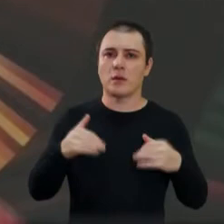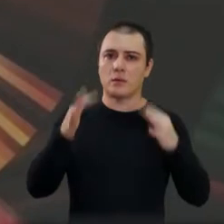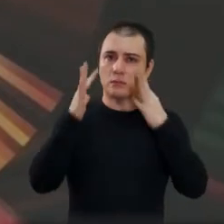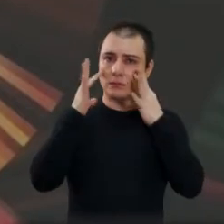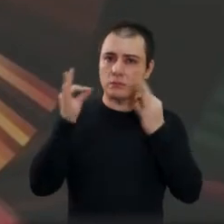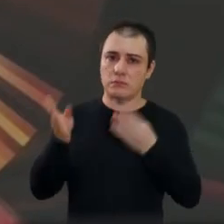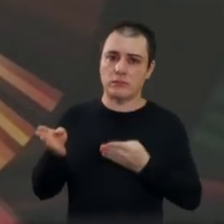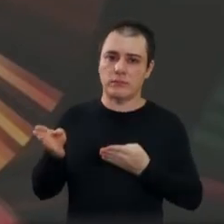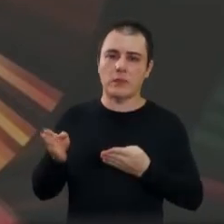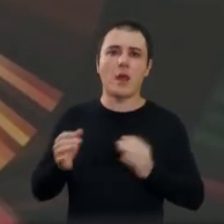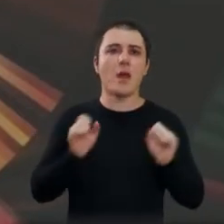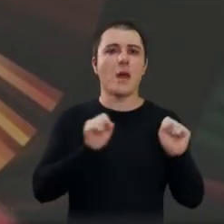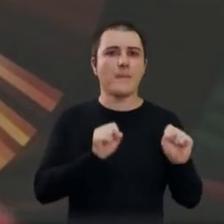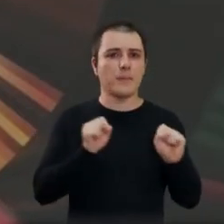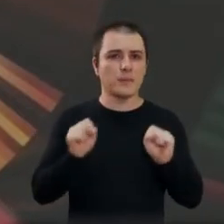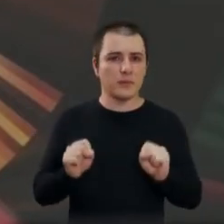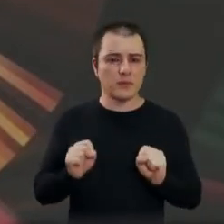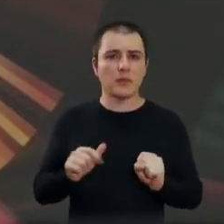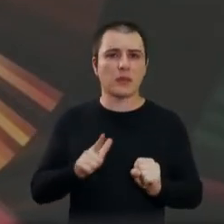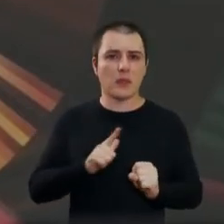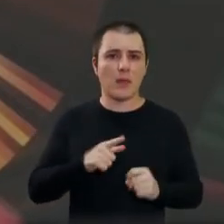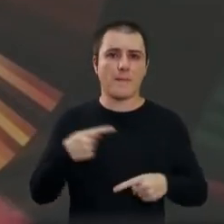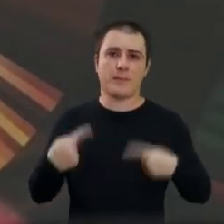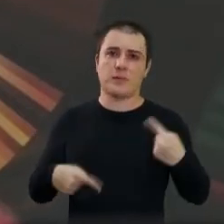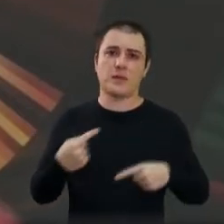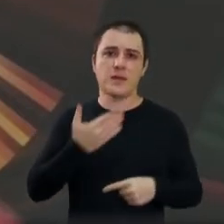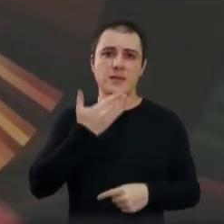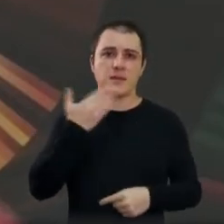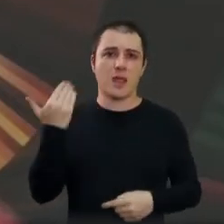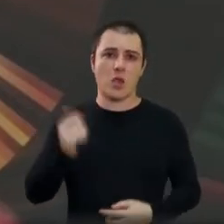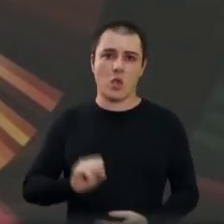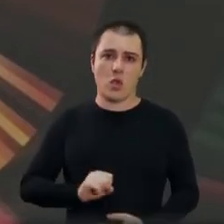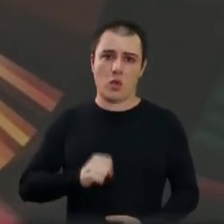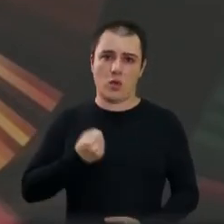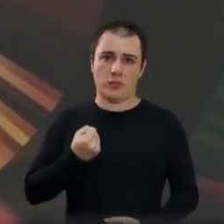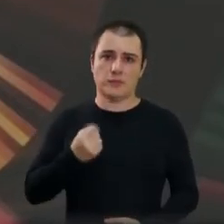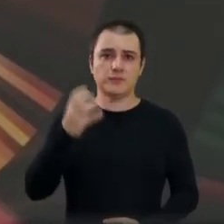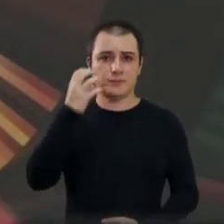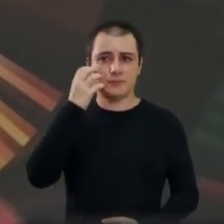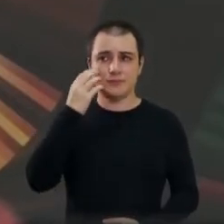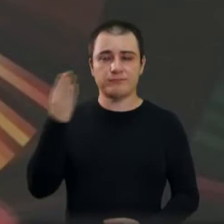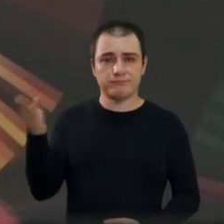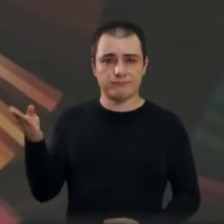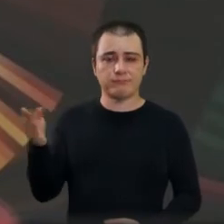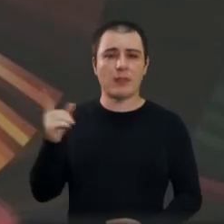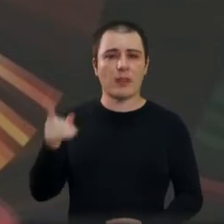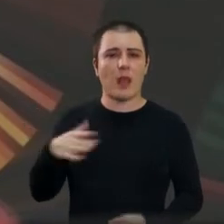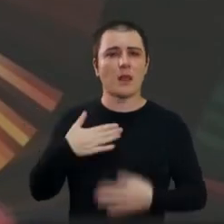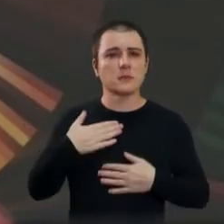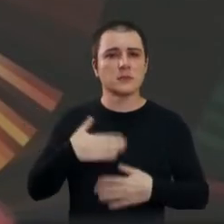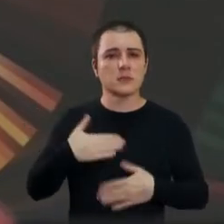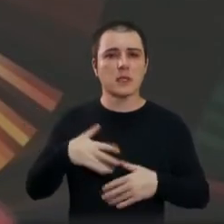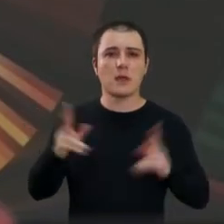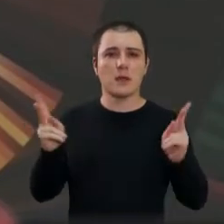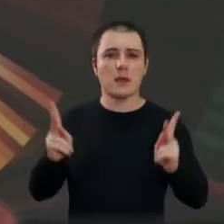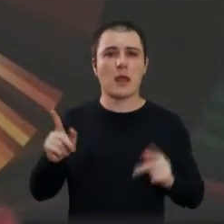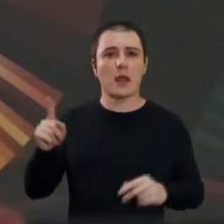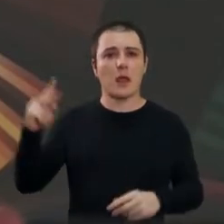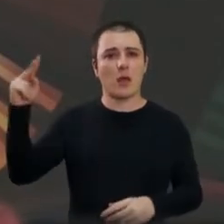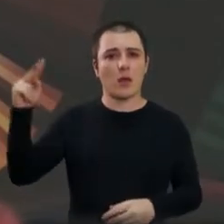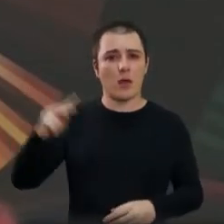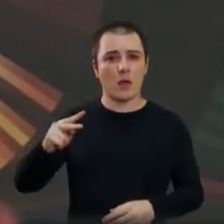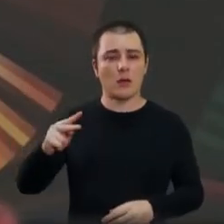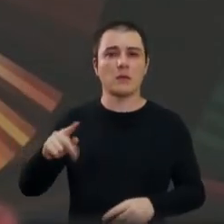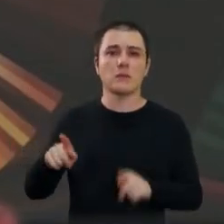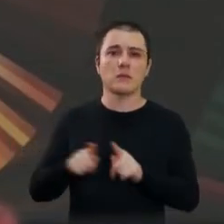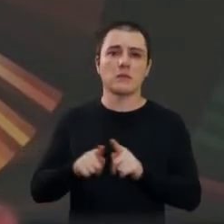é possível fazer política sem ótimo Bruno Covas tão que ele descanse em paz e que possa olhar por nós aqui